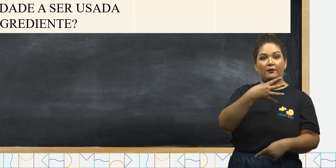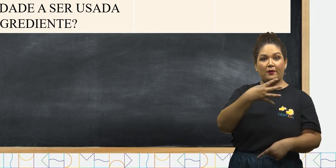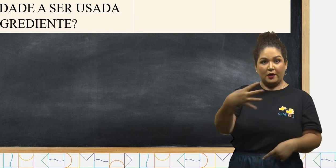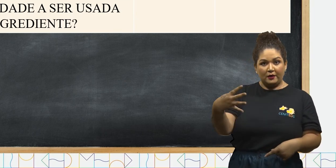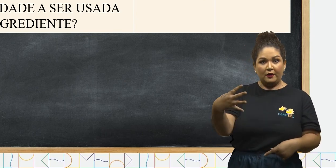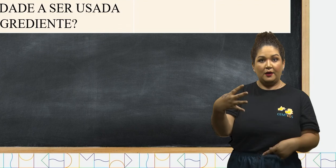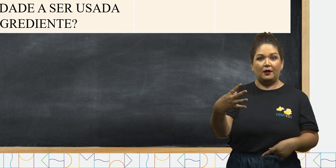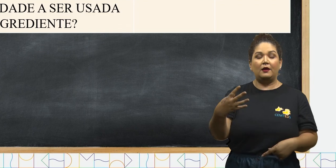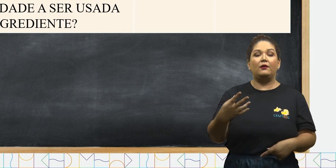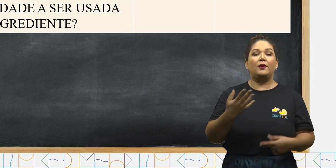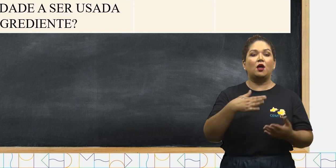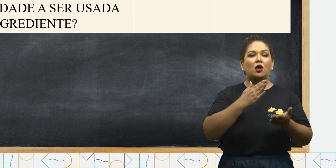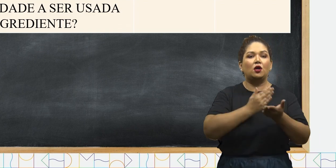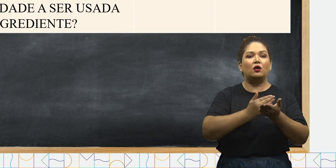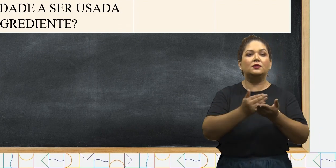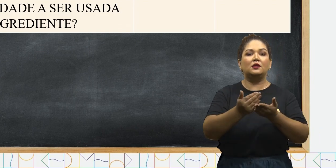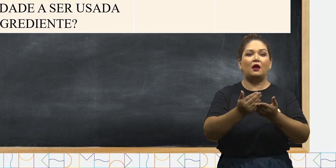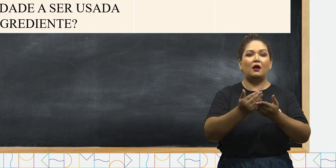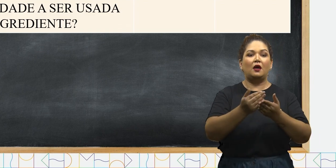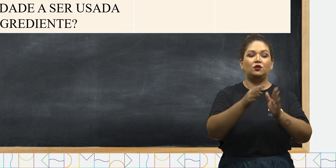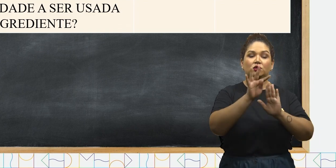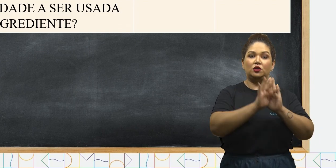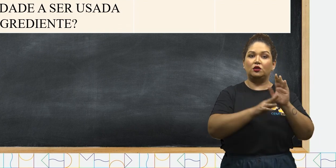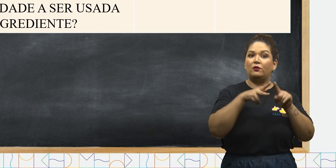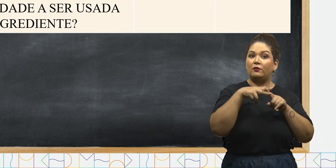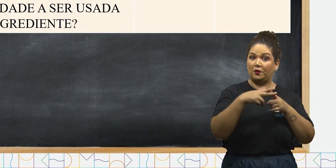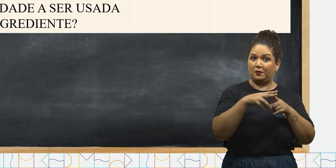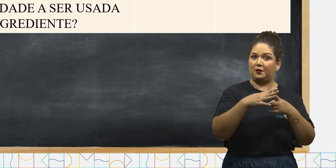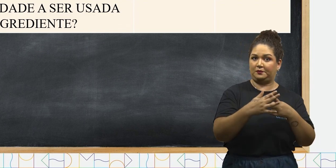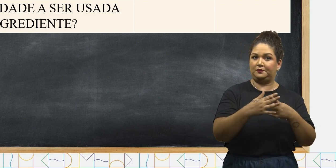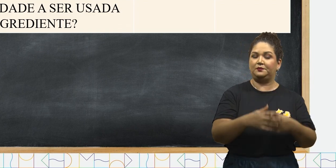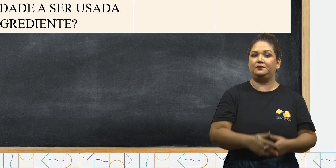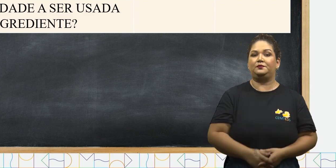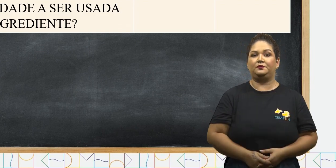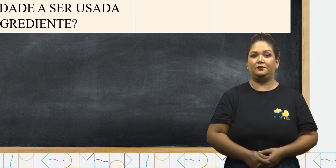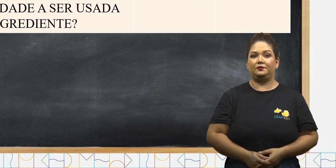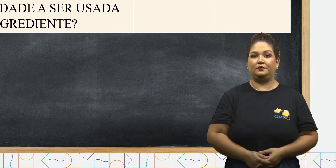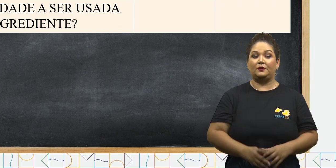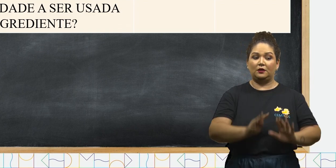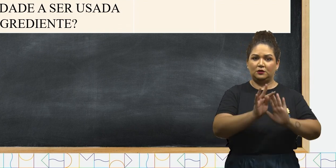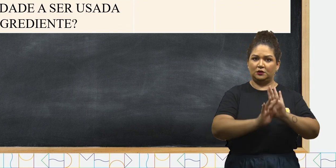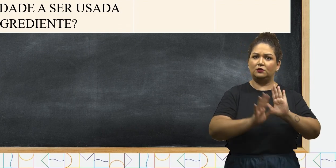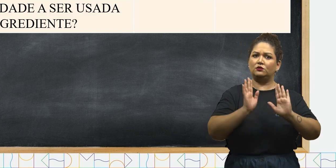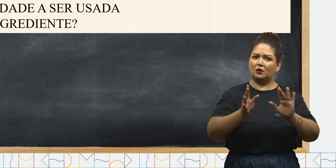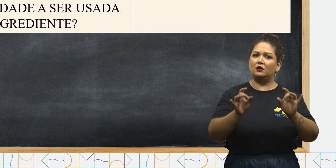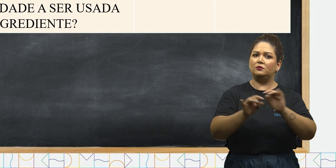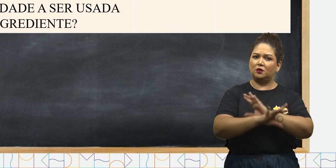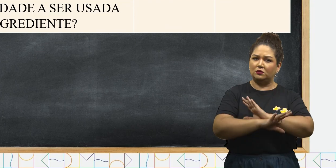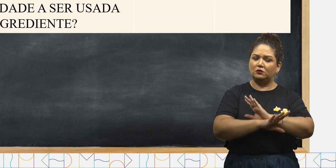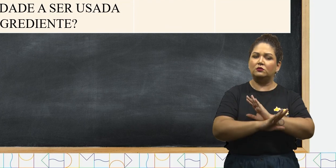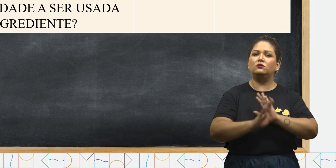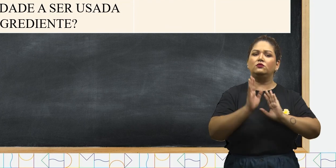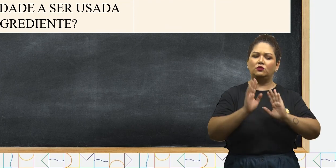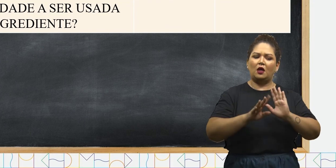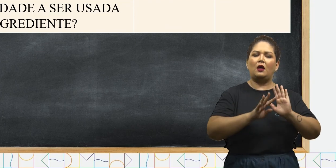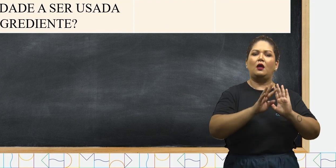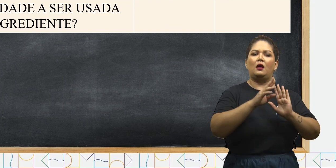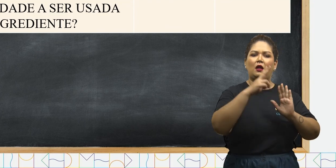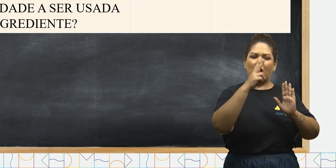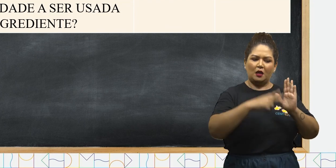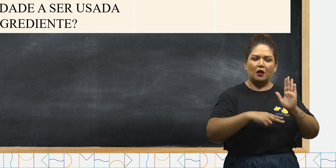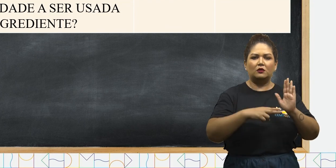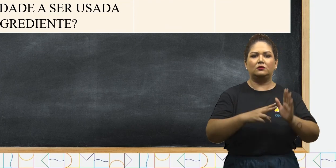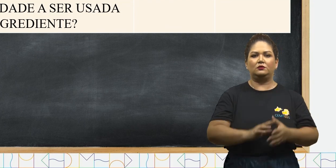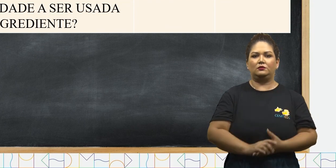uma tabela para começarmos a nossa revisão. O texto está pronto e já o lemos em